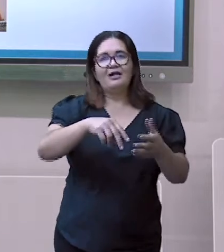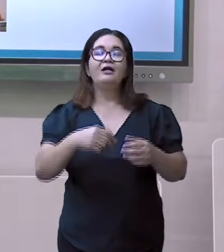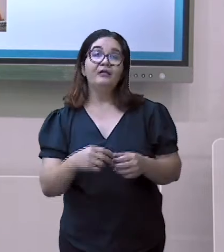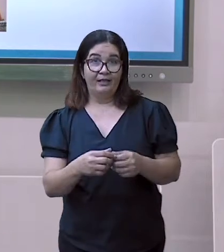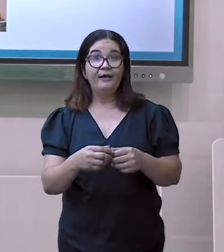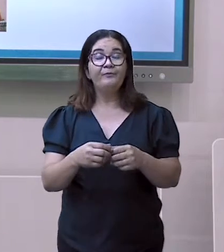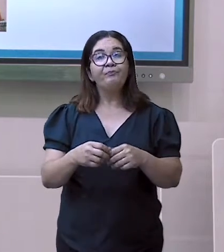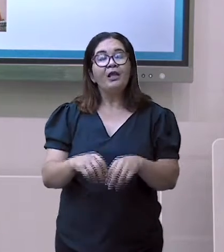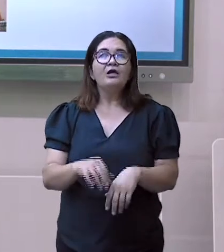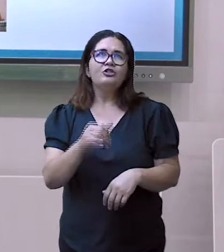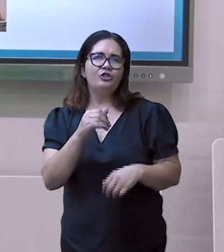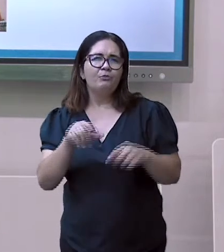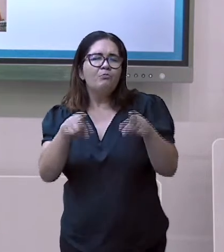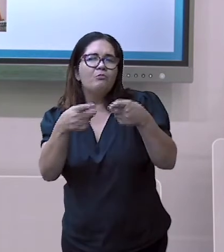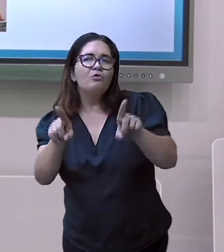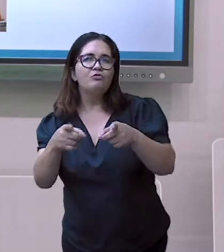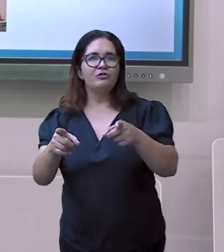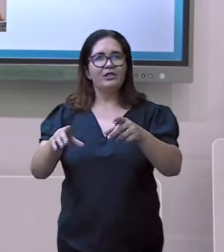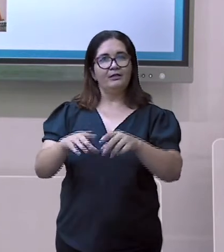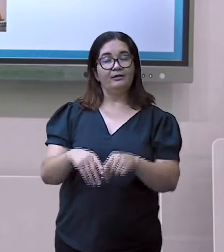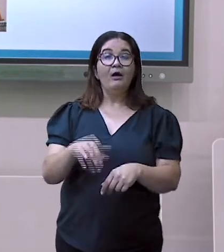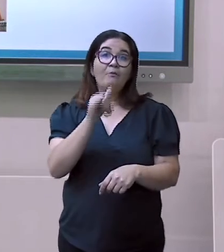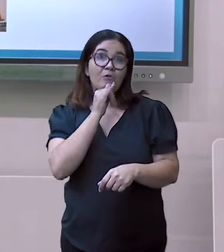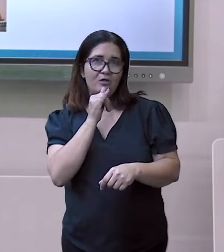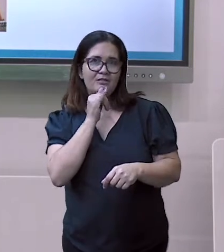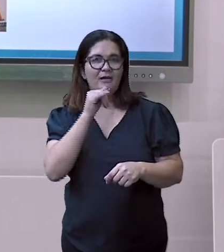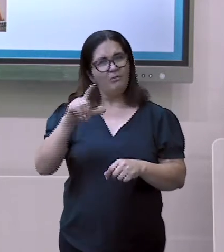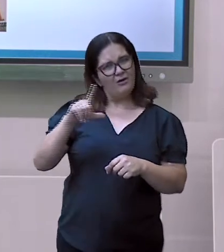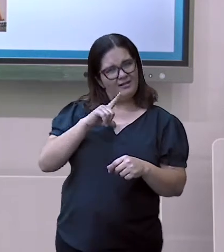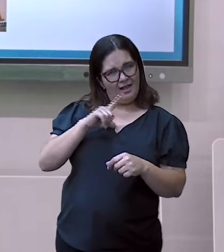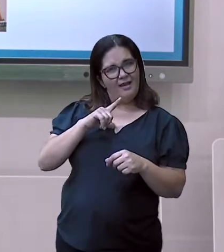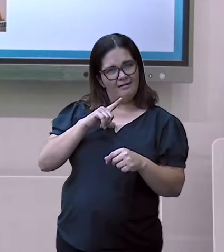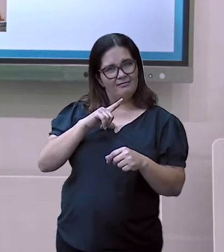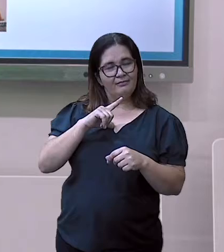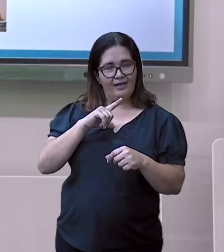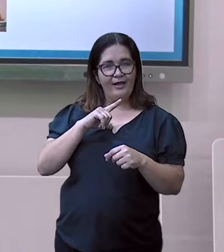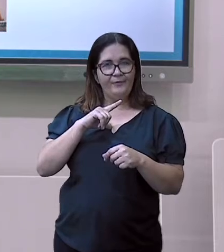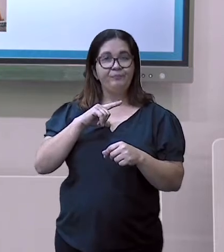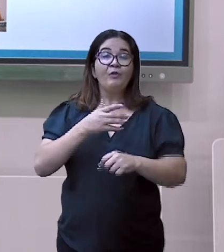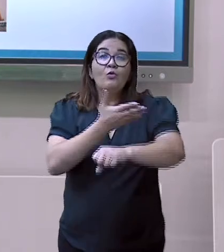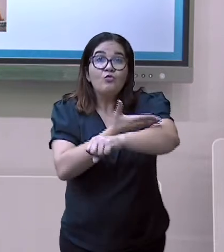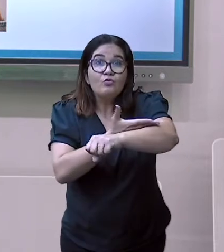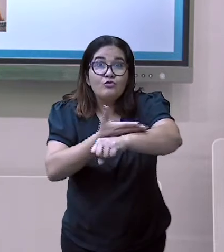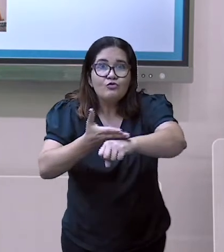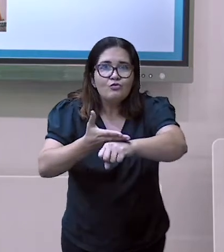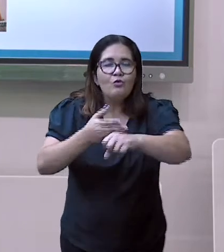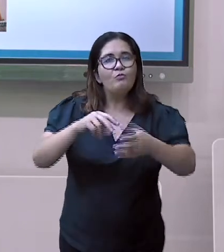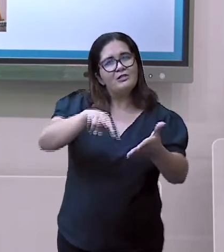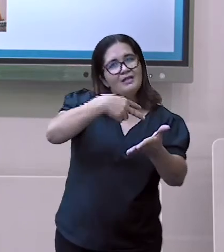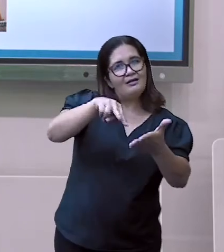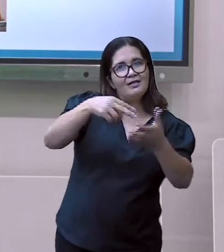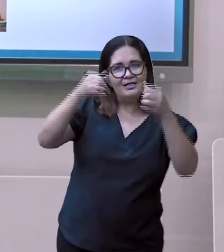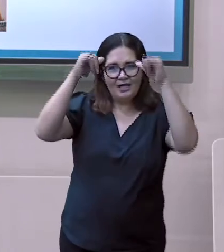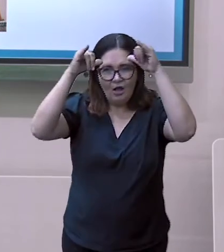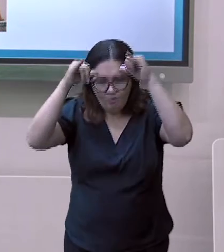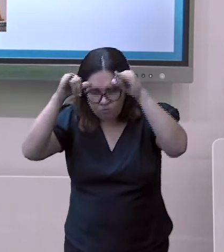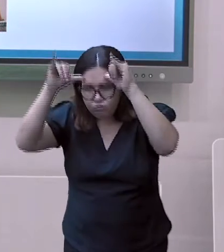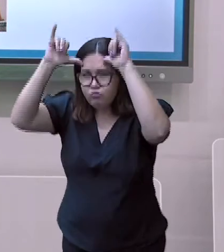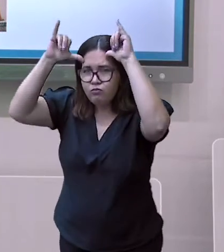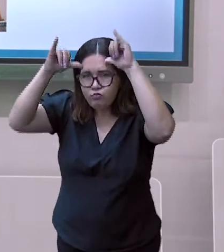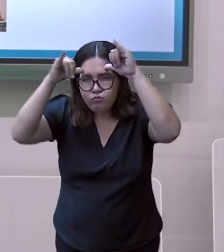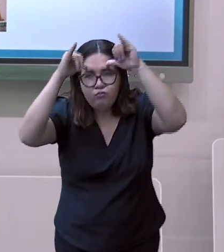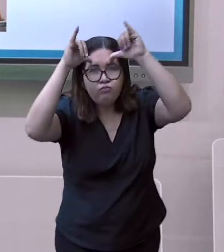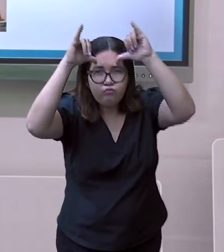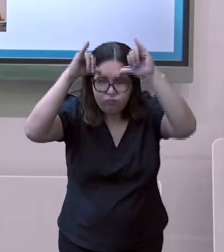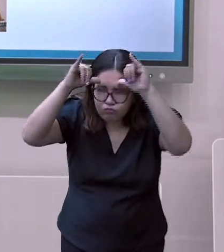Boi, cavalhadas, fandango, farra do boi, maracatu e maneiro